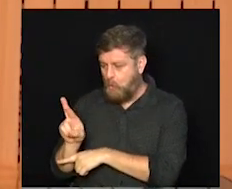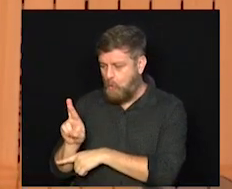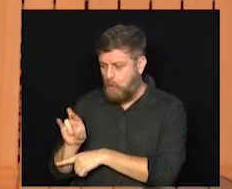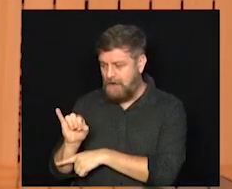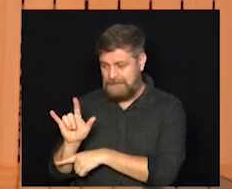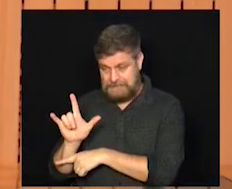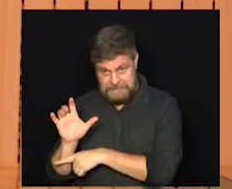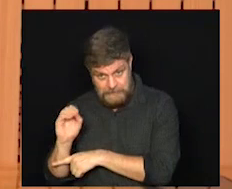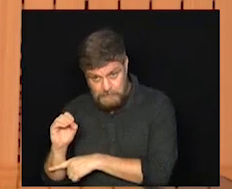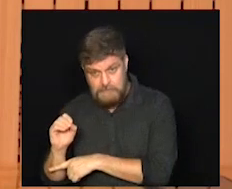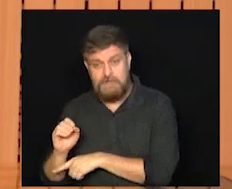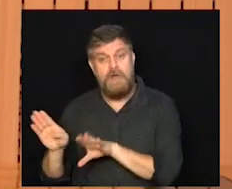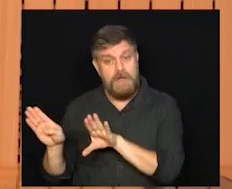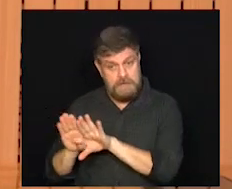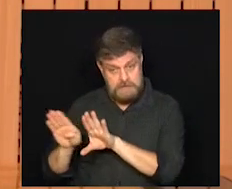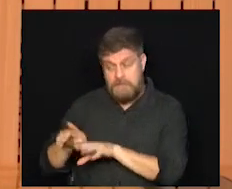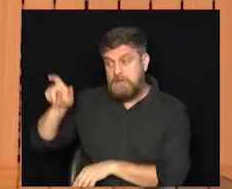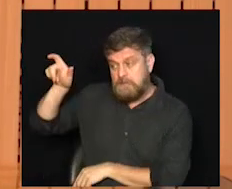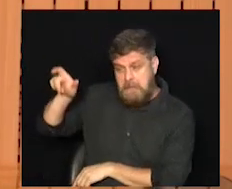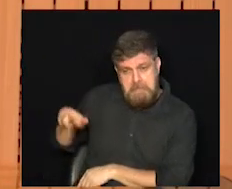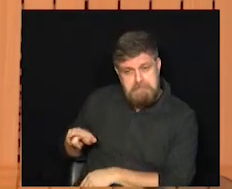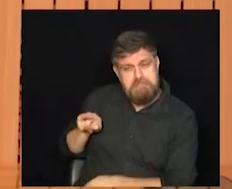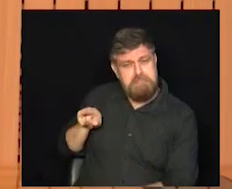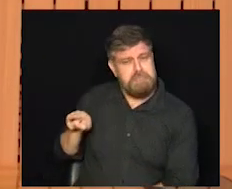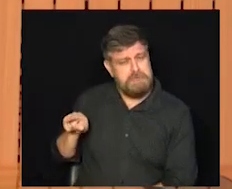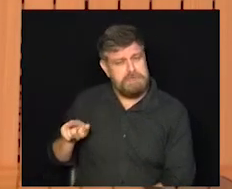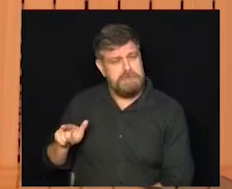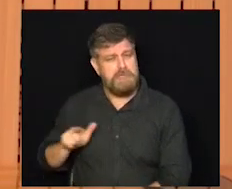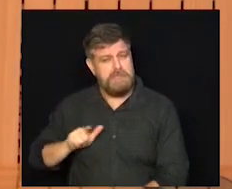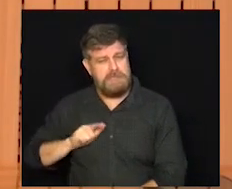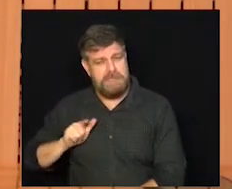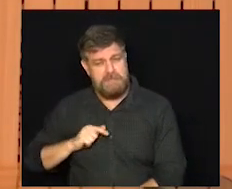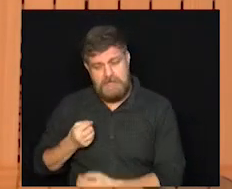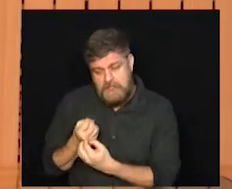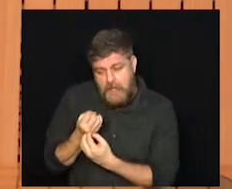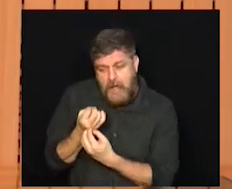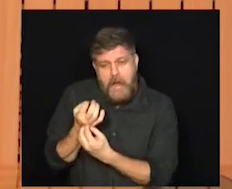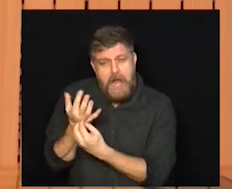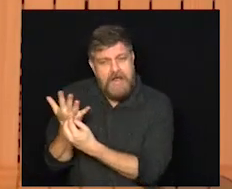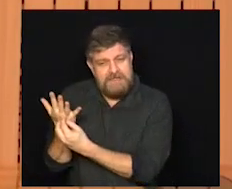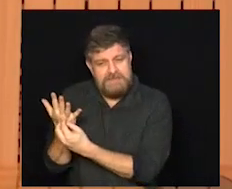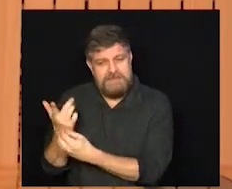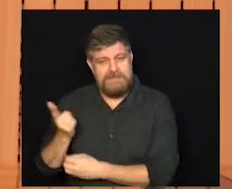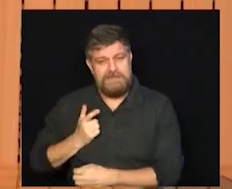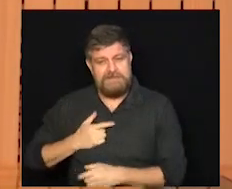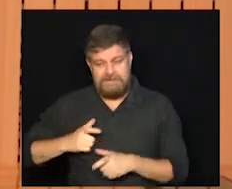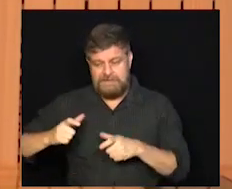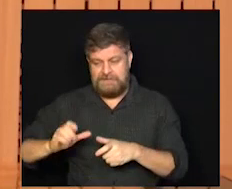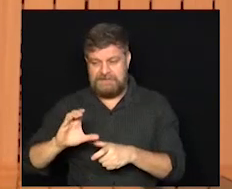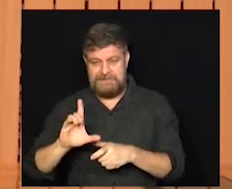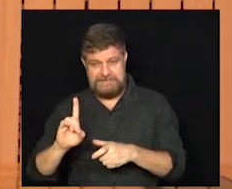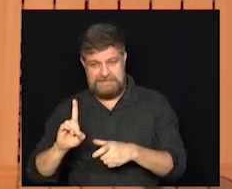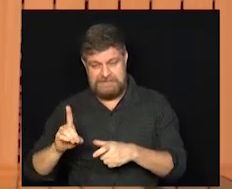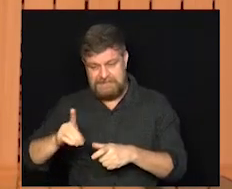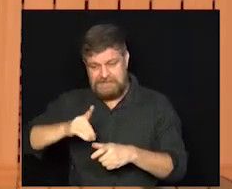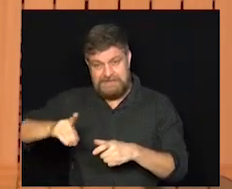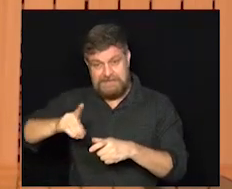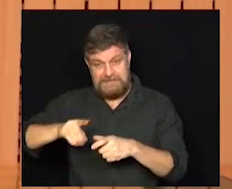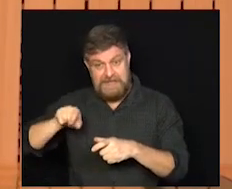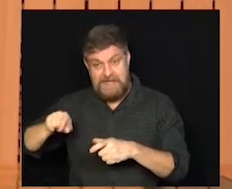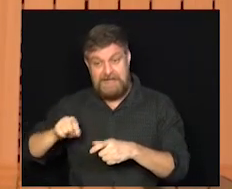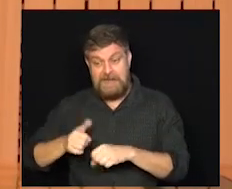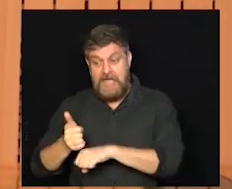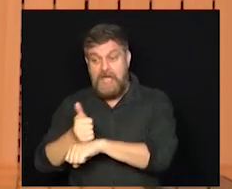Paulo Búfalo, também é artista, ele tem CD gravado, ele é músico, né?